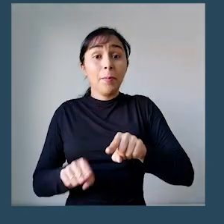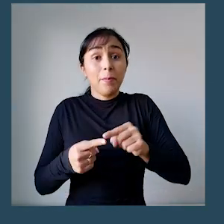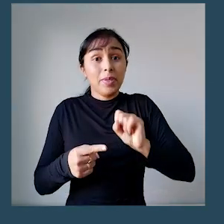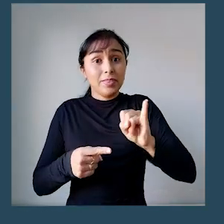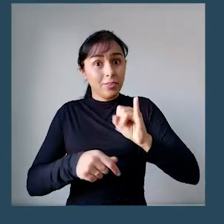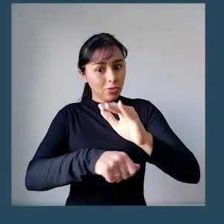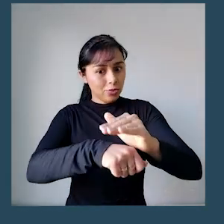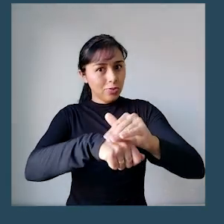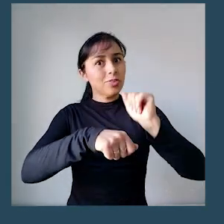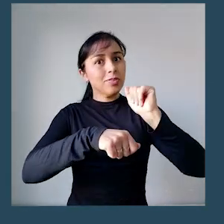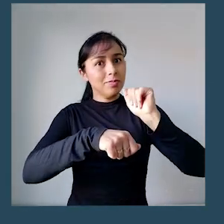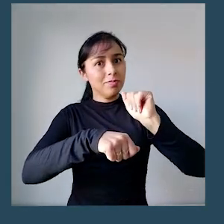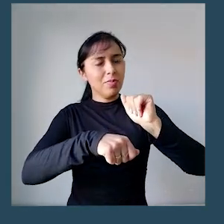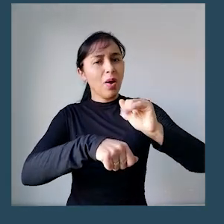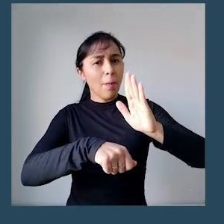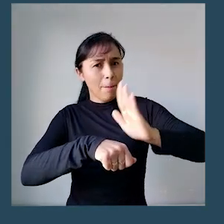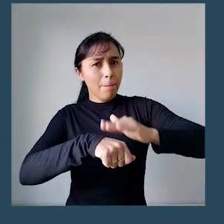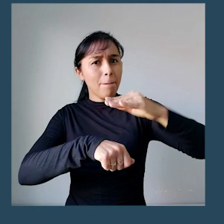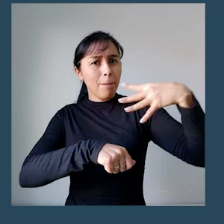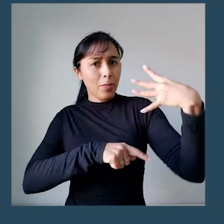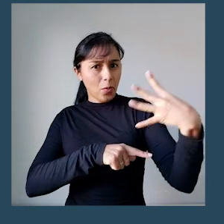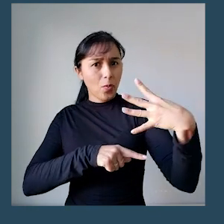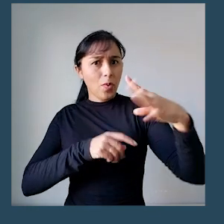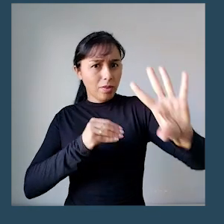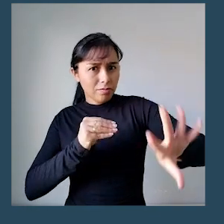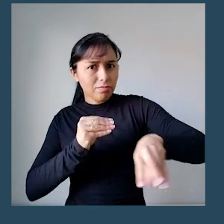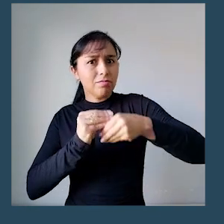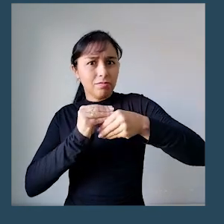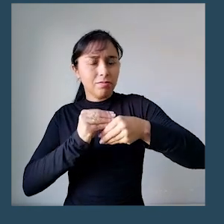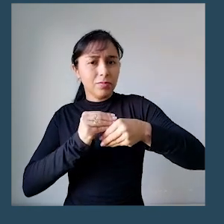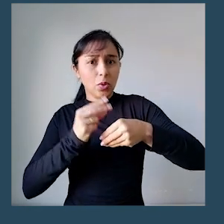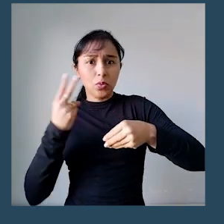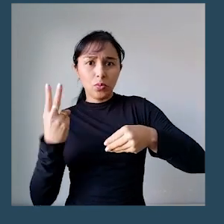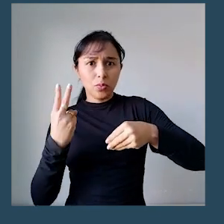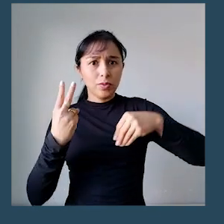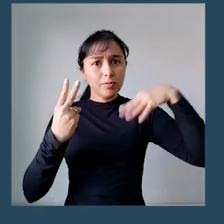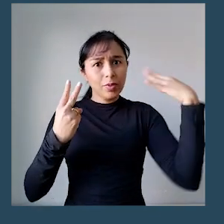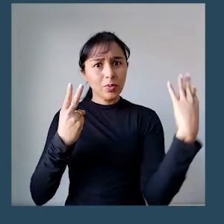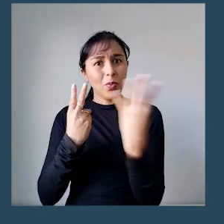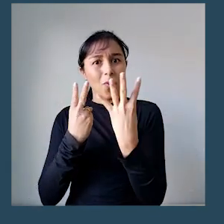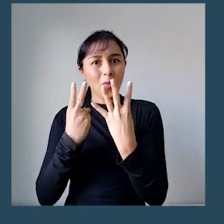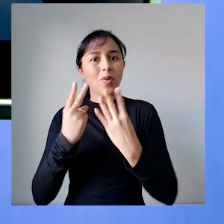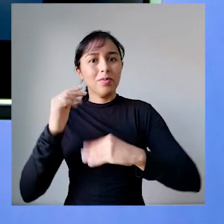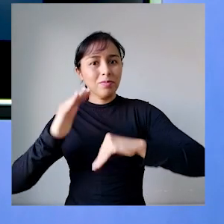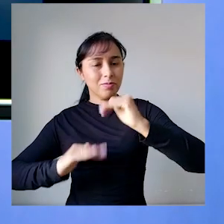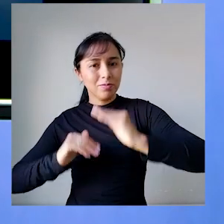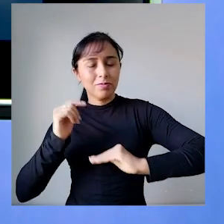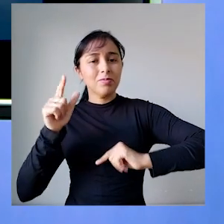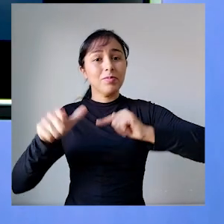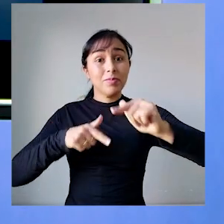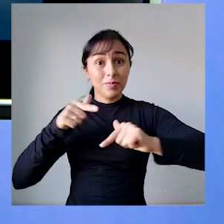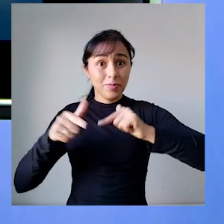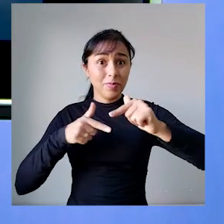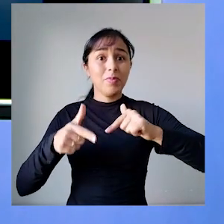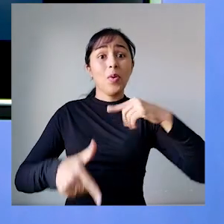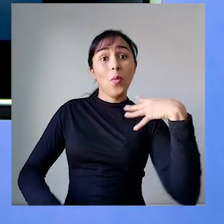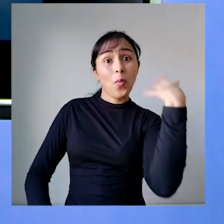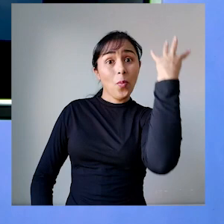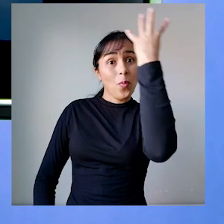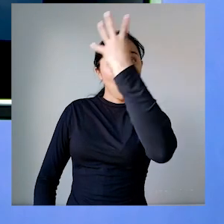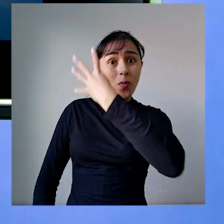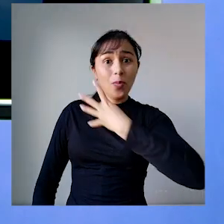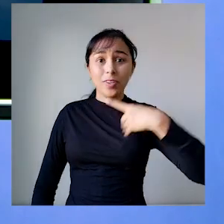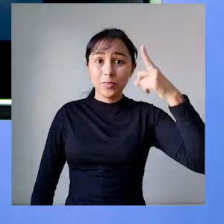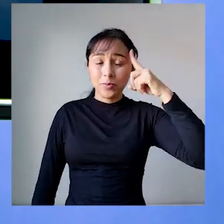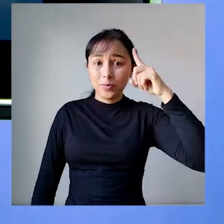fossem contratados mais 4 pedreiros para trabalhar 4 horas por dia? Então vamos aqui montar a tabela.